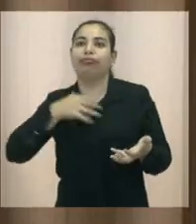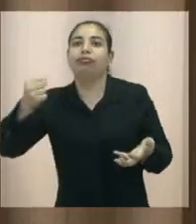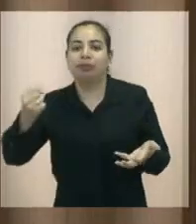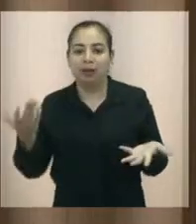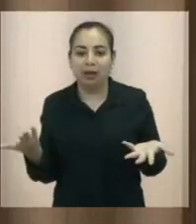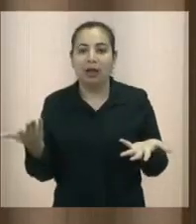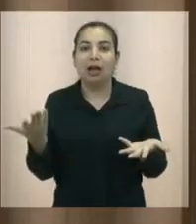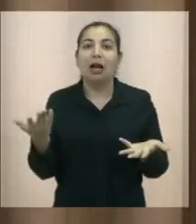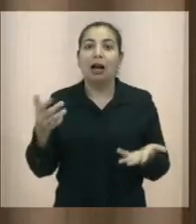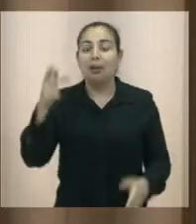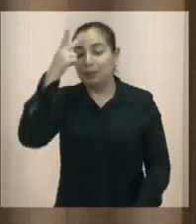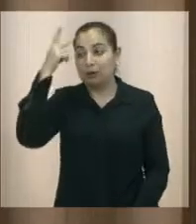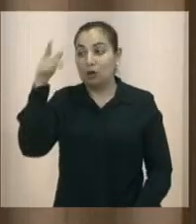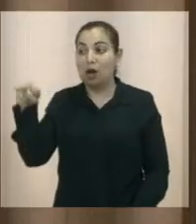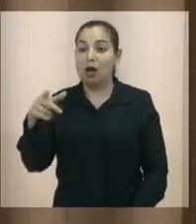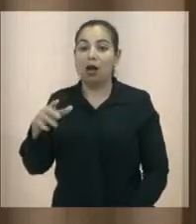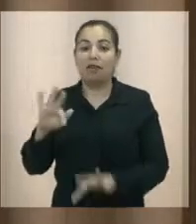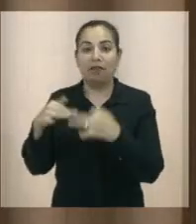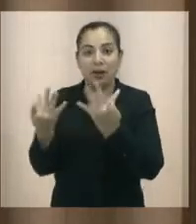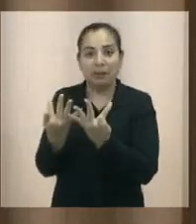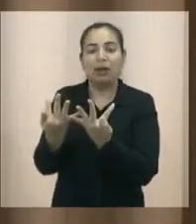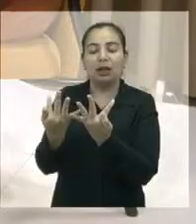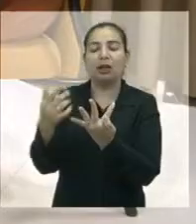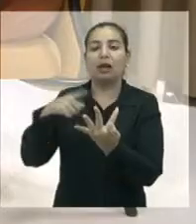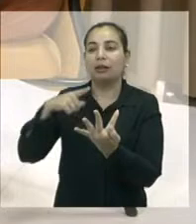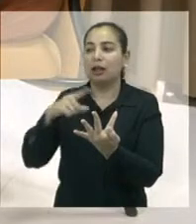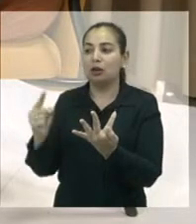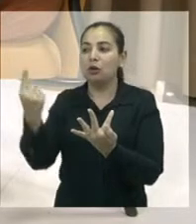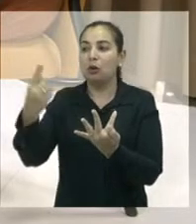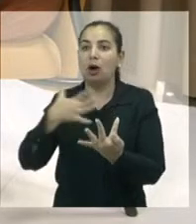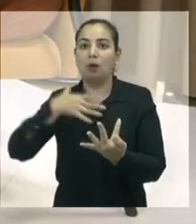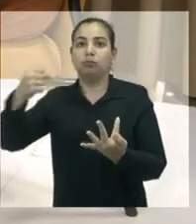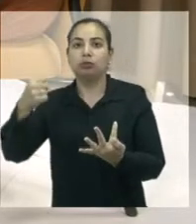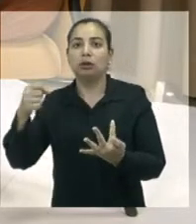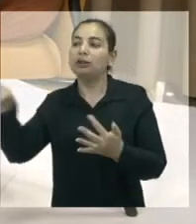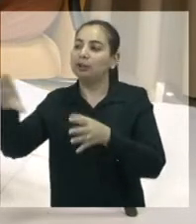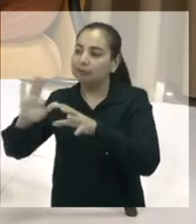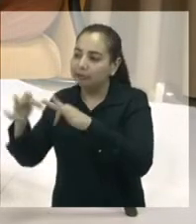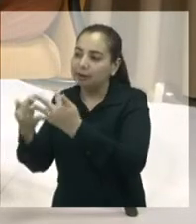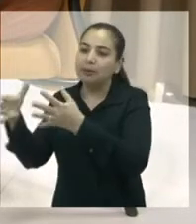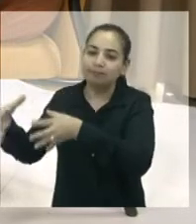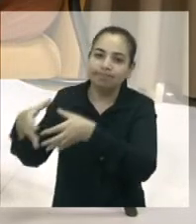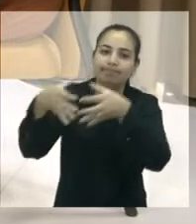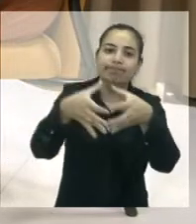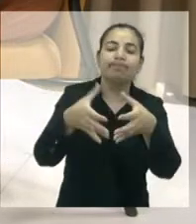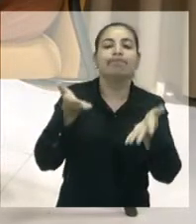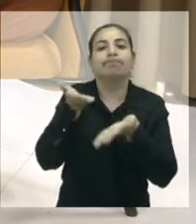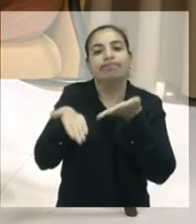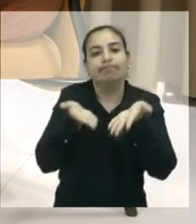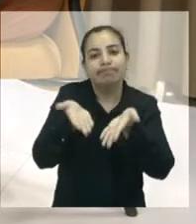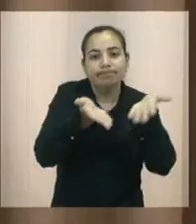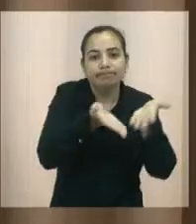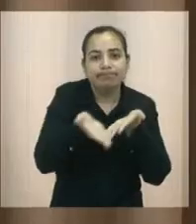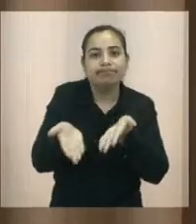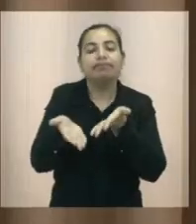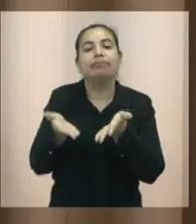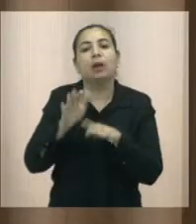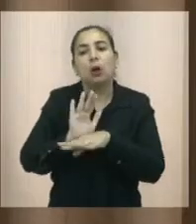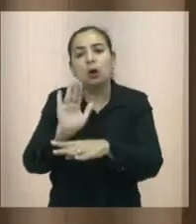os familiares, né, e as tentativas de homicídio. Então, dá um aporte àquela família. Então, a gente trabalha com o aspecto